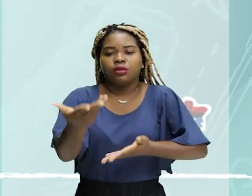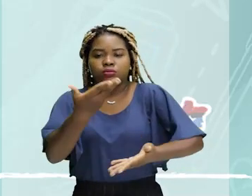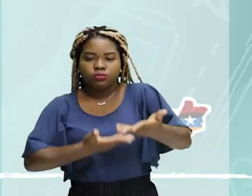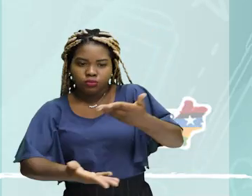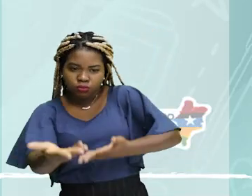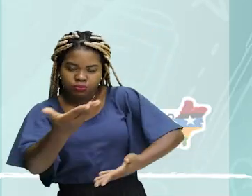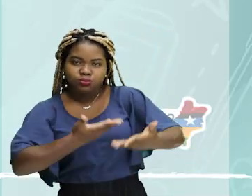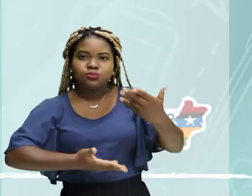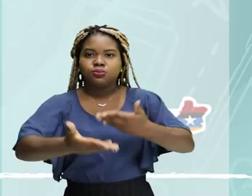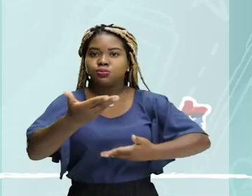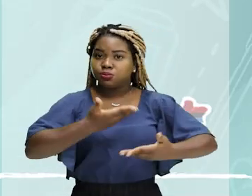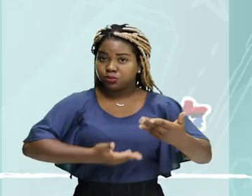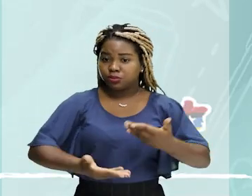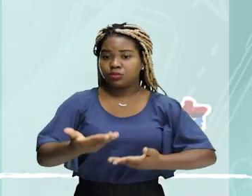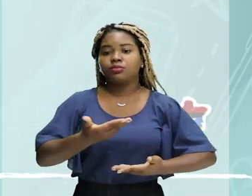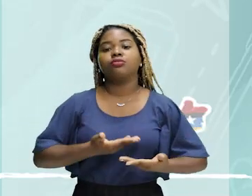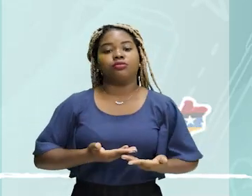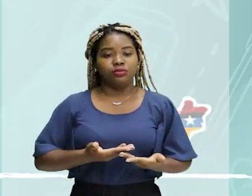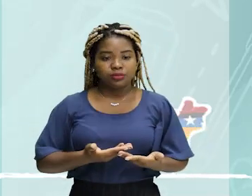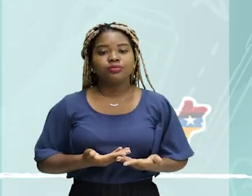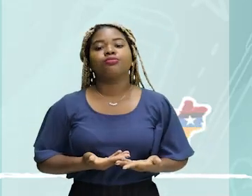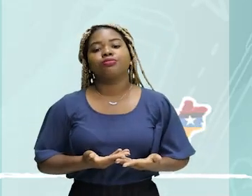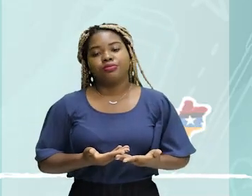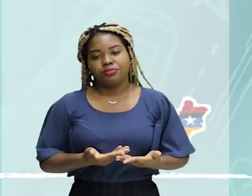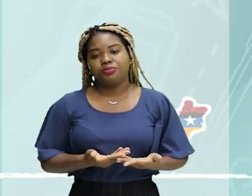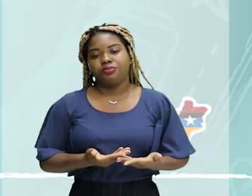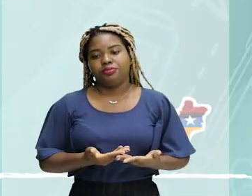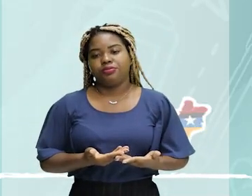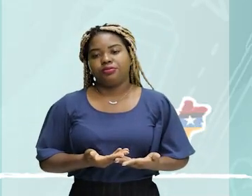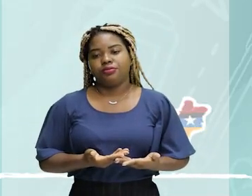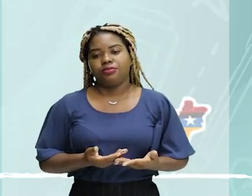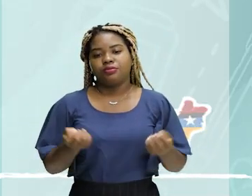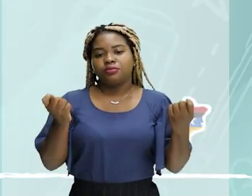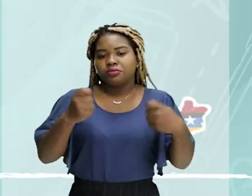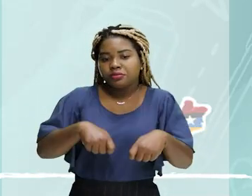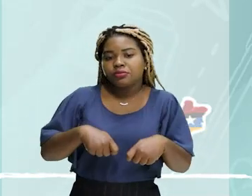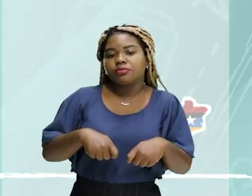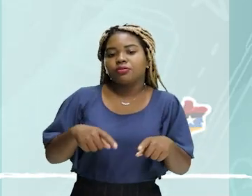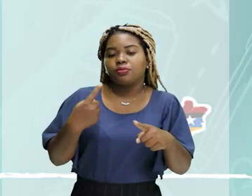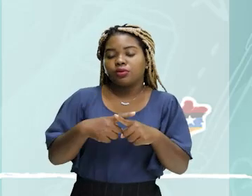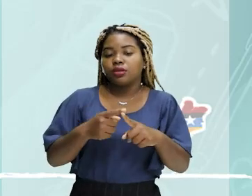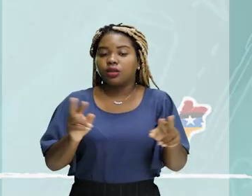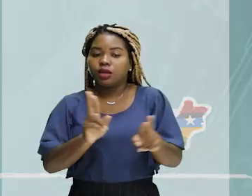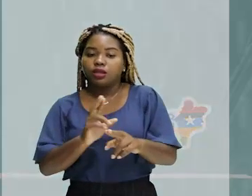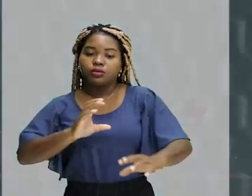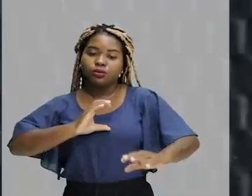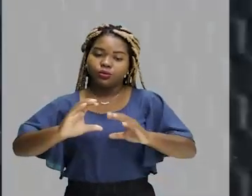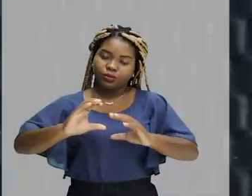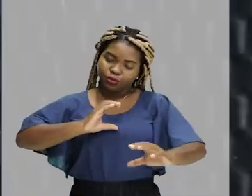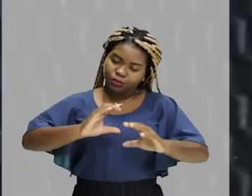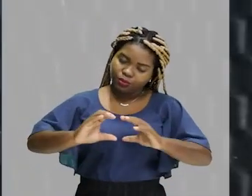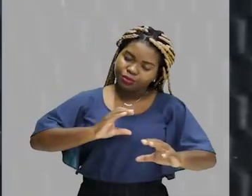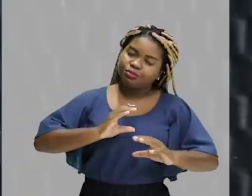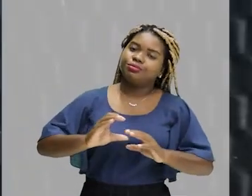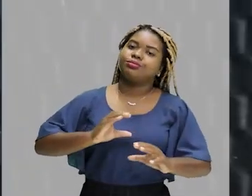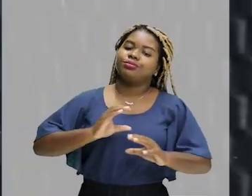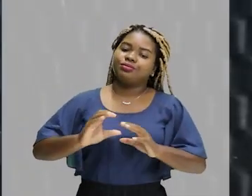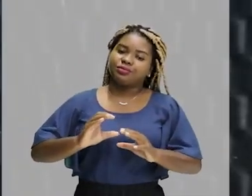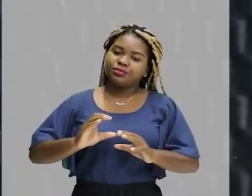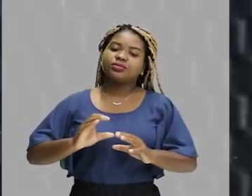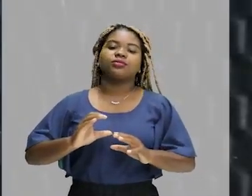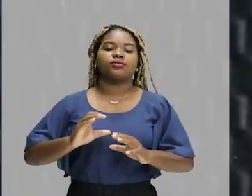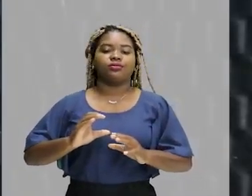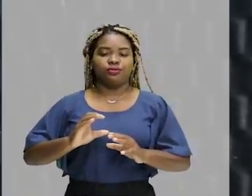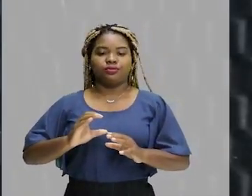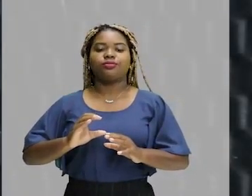emissor e receptor da mensagem, mas sim faz parte do ato comunicativo, obviamente, do ato de você comunicar e do ato de